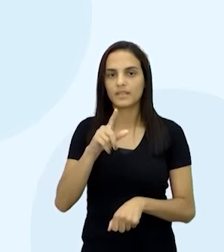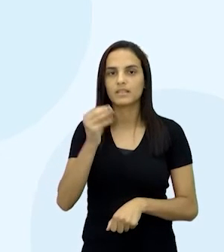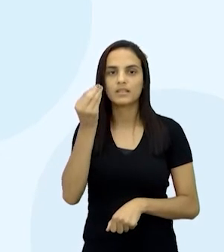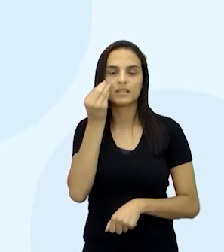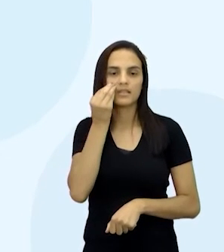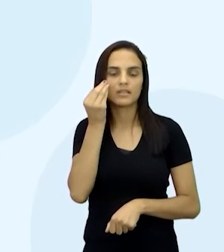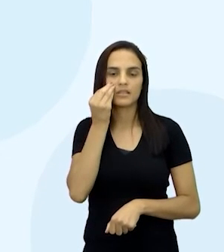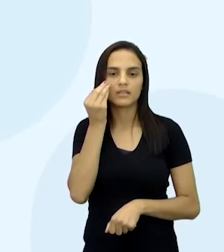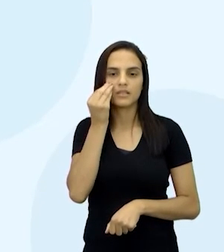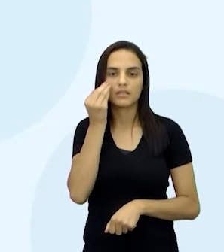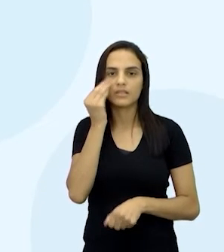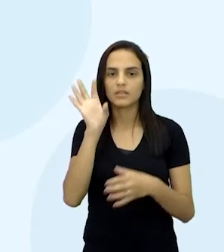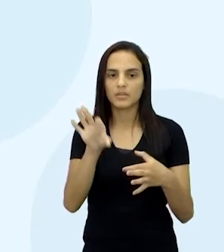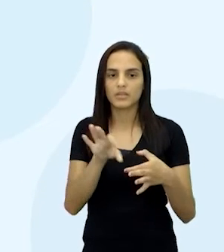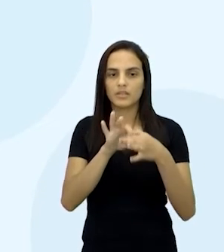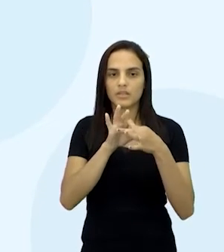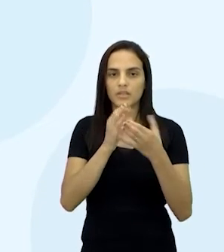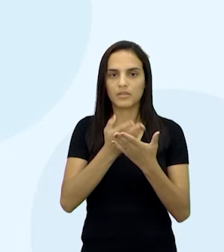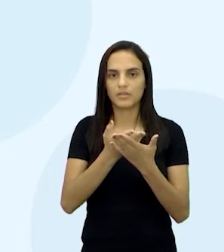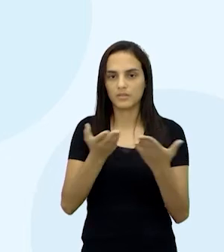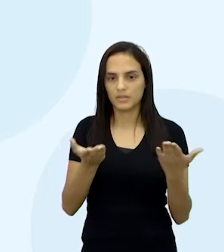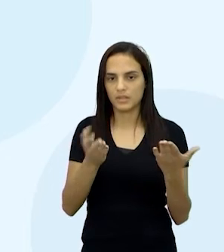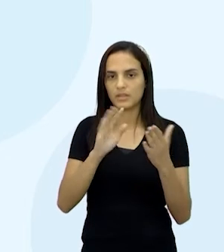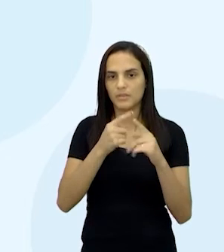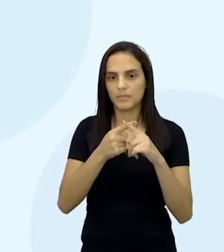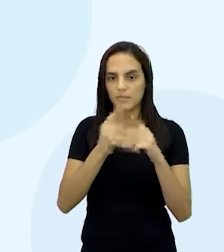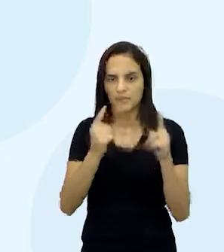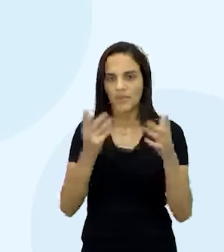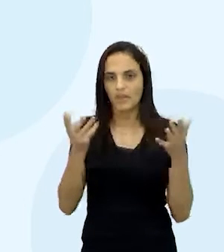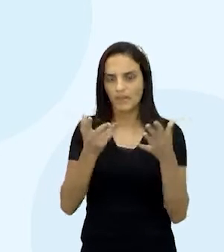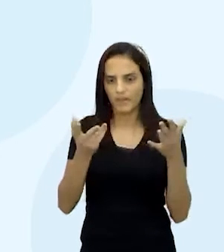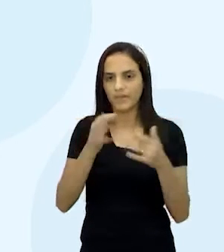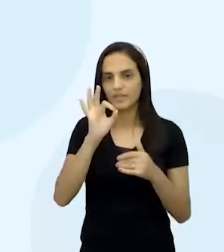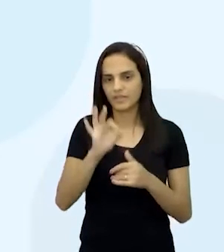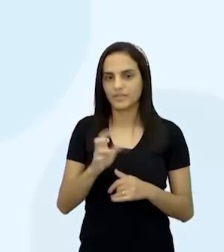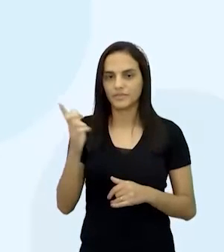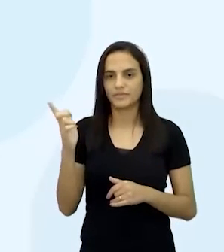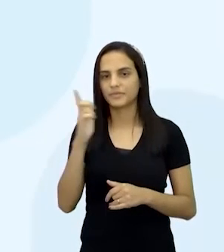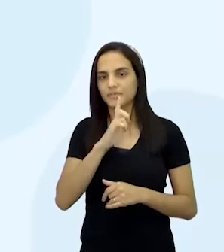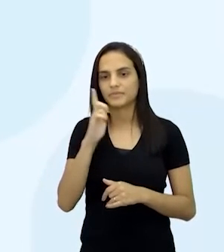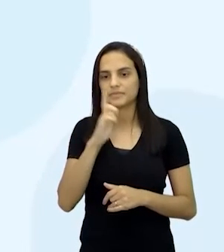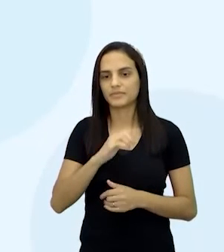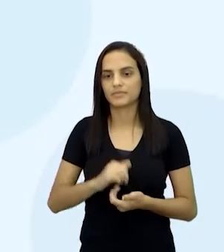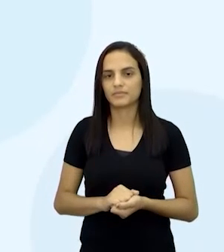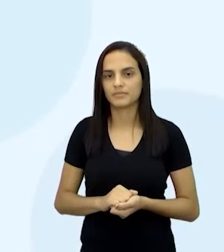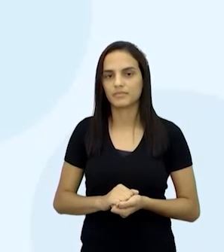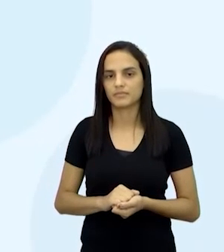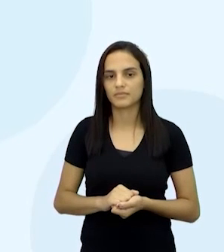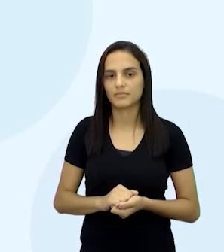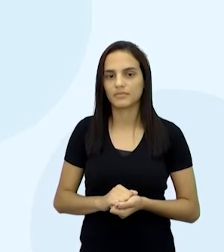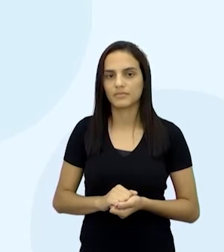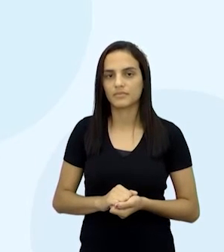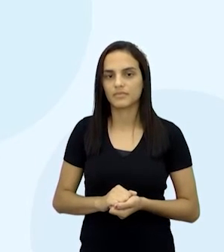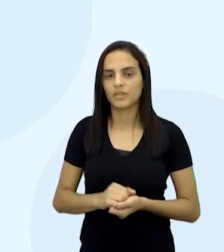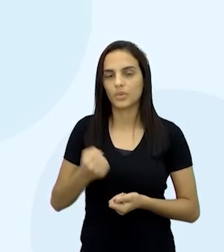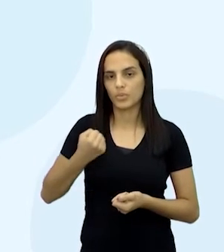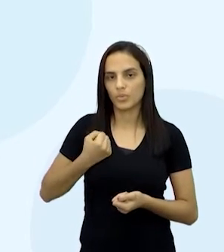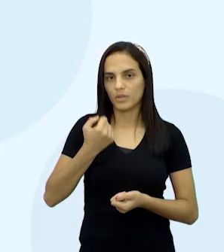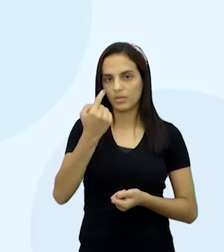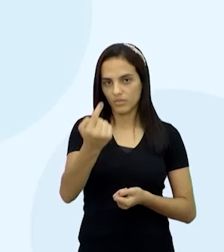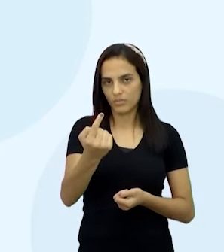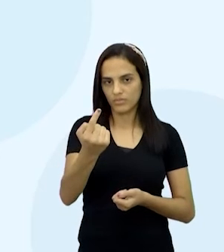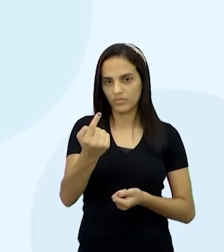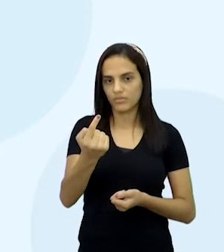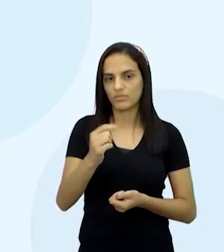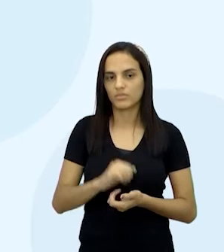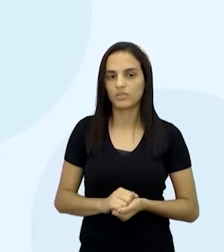tentando se conectar com vocês, mas deu certo. Pronto. Agora deu certo, agora funcionou. Vamos agora lá, então. Deu. Então, o componente número 1, vai ter algum momento que a gente